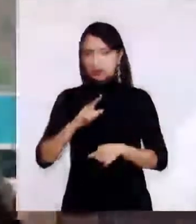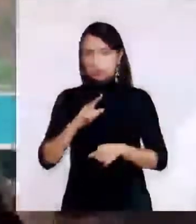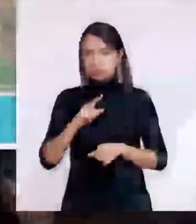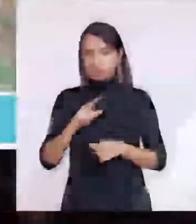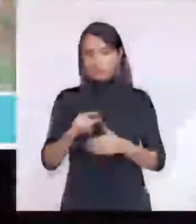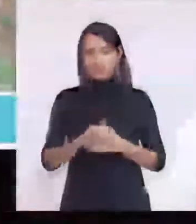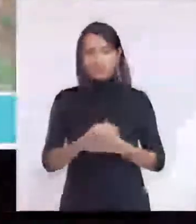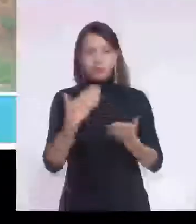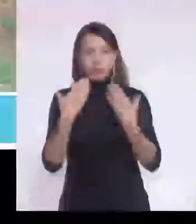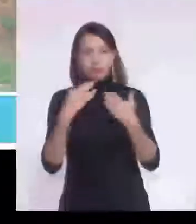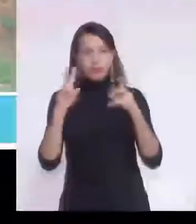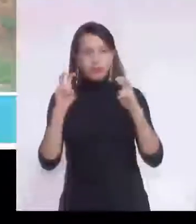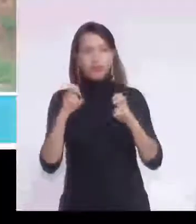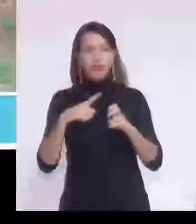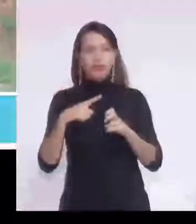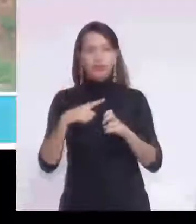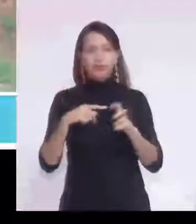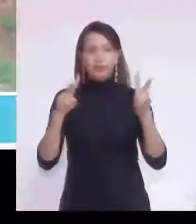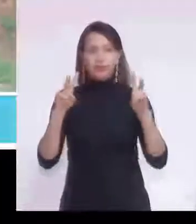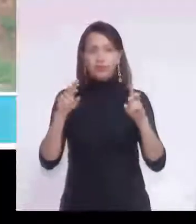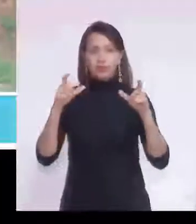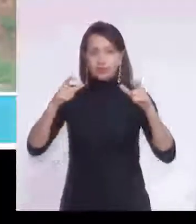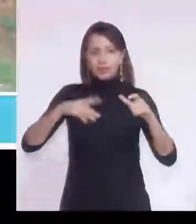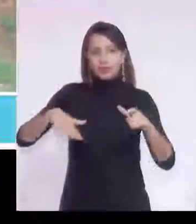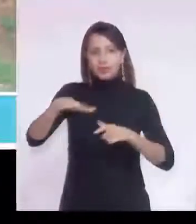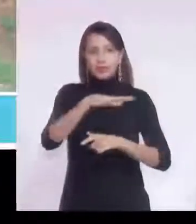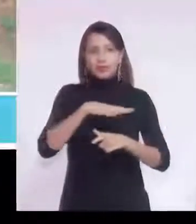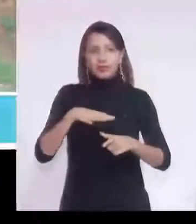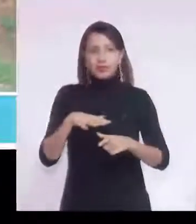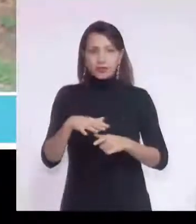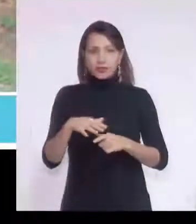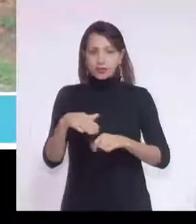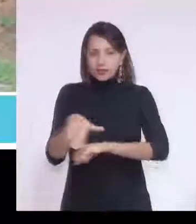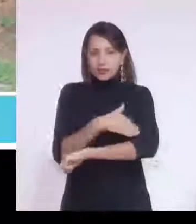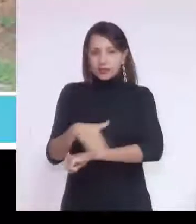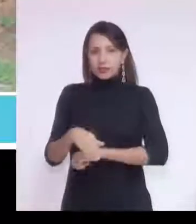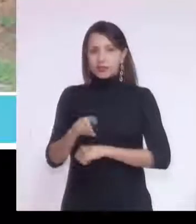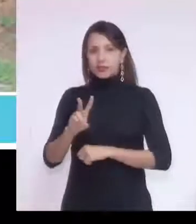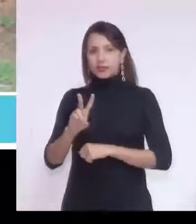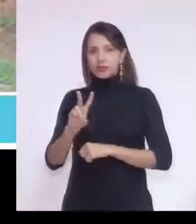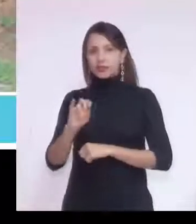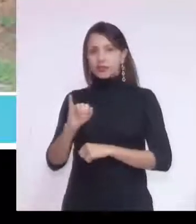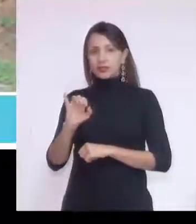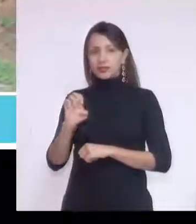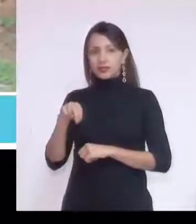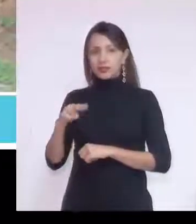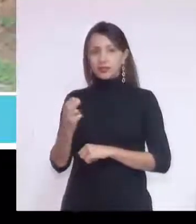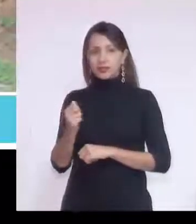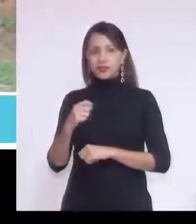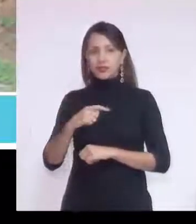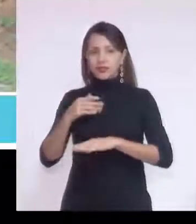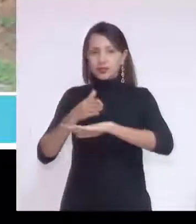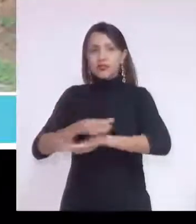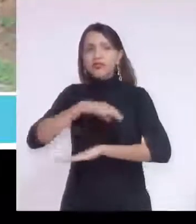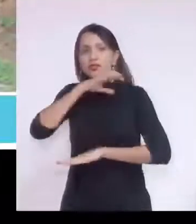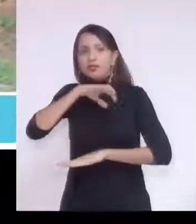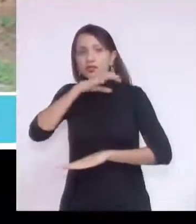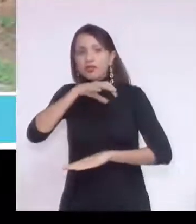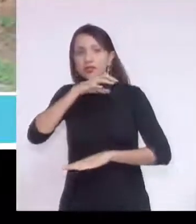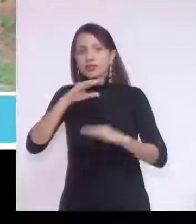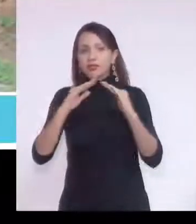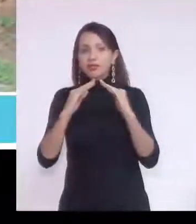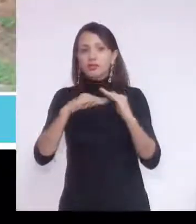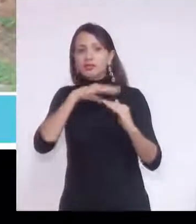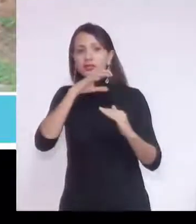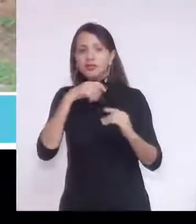nós conversamos um pouco ali no Altos do Morumbi. Aí, para quem não conhece, na Rua Viena, a entrada do Bosque Joaquim Caçula. Então, a preocupação